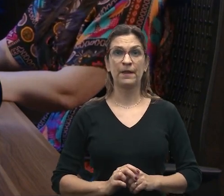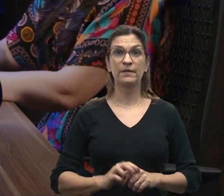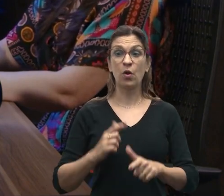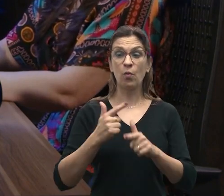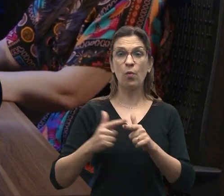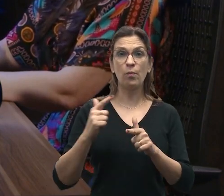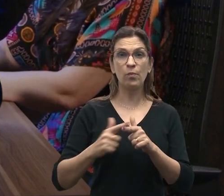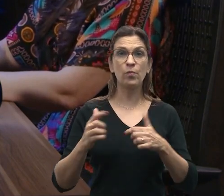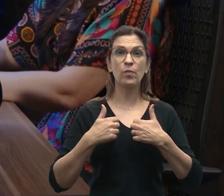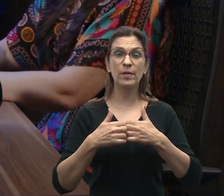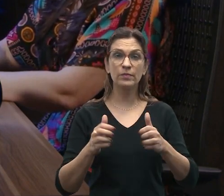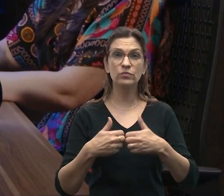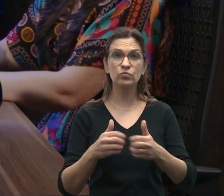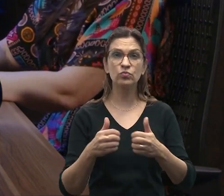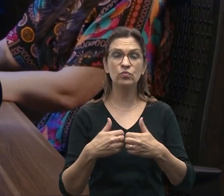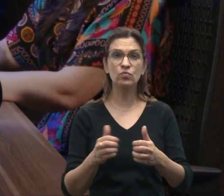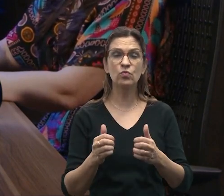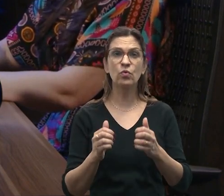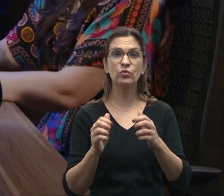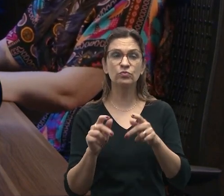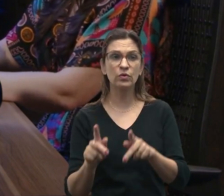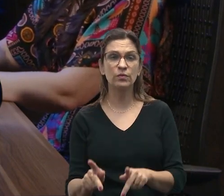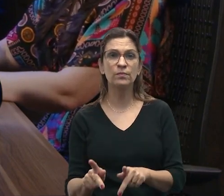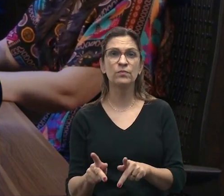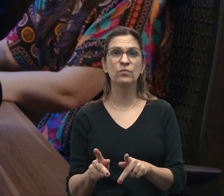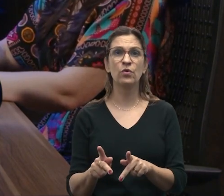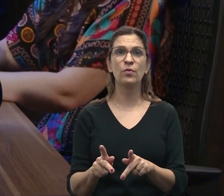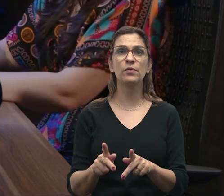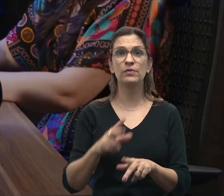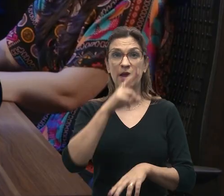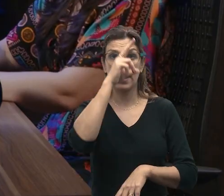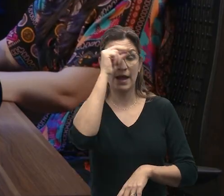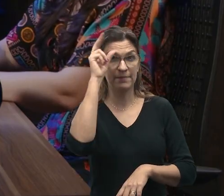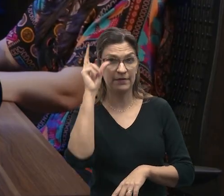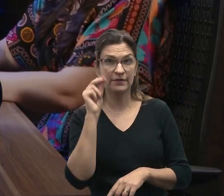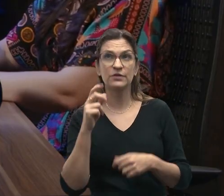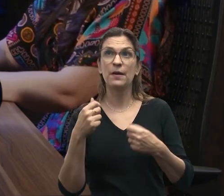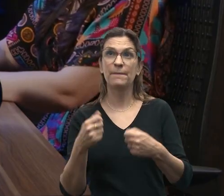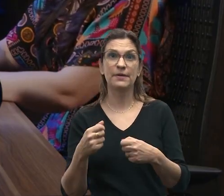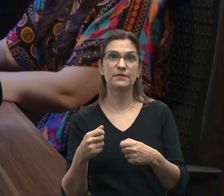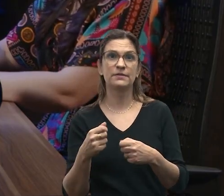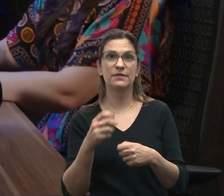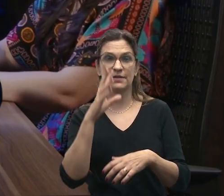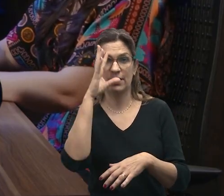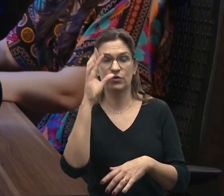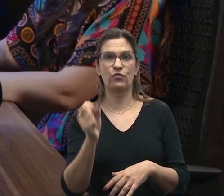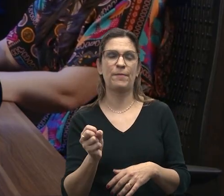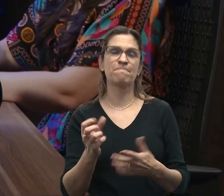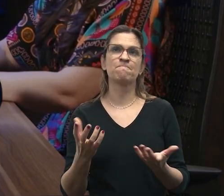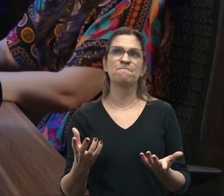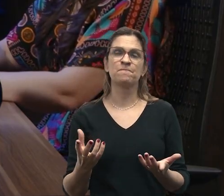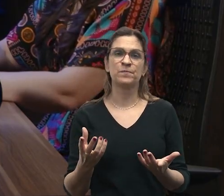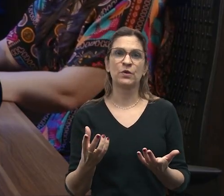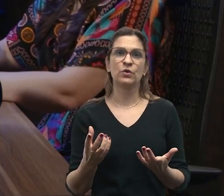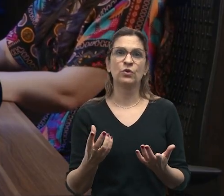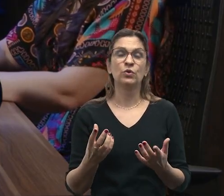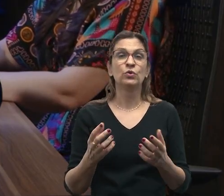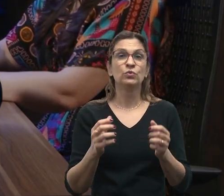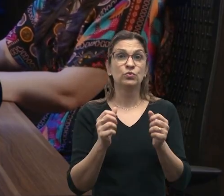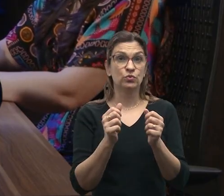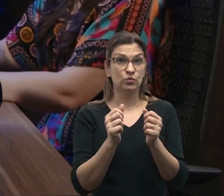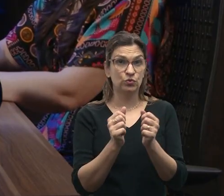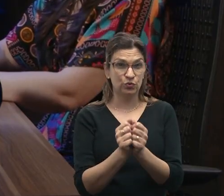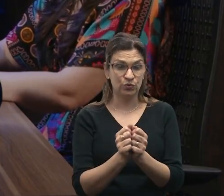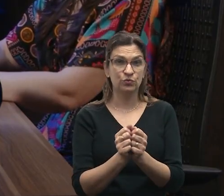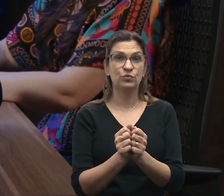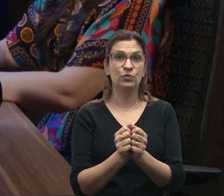porque quem tem que resolver, que é a prefeita, o chefe do executivo, a chefe no caso, né? Junto com a empresa contratada.